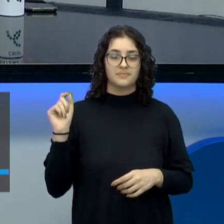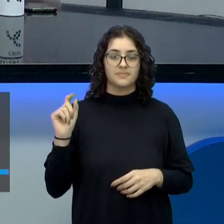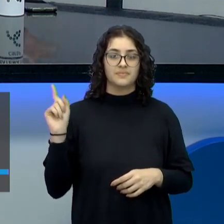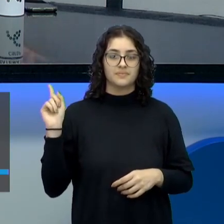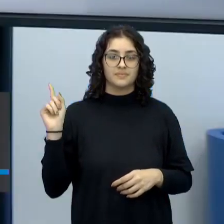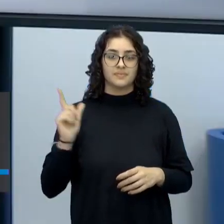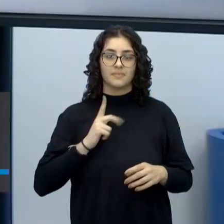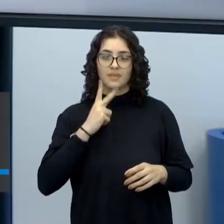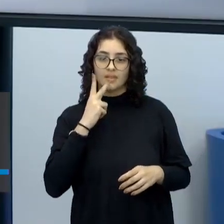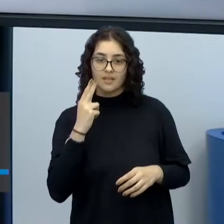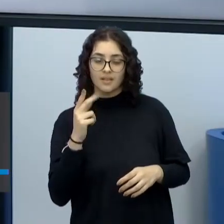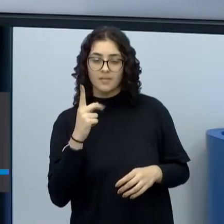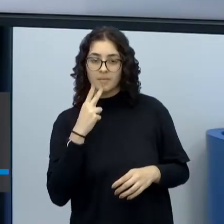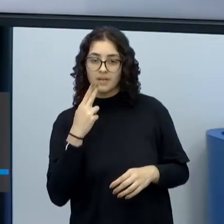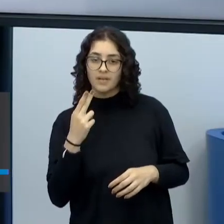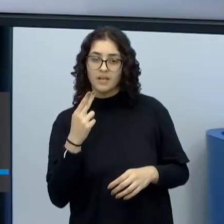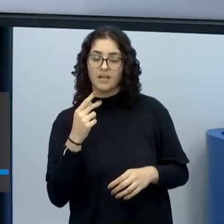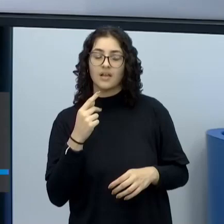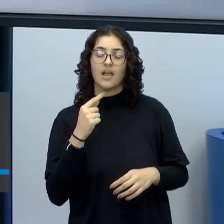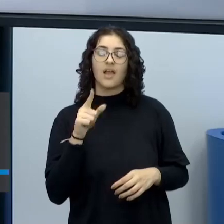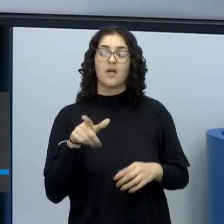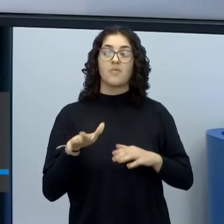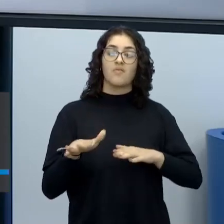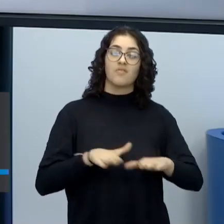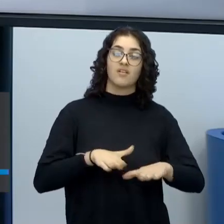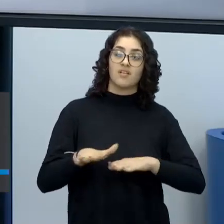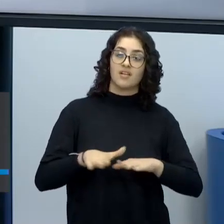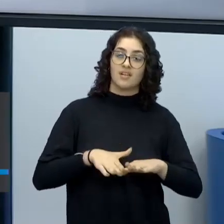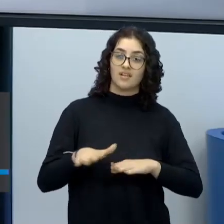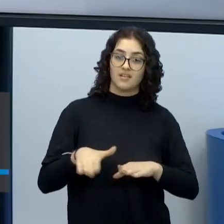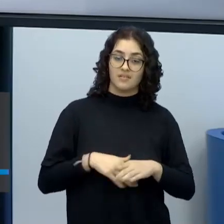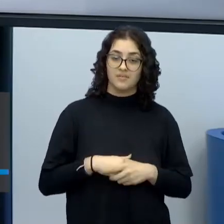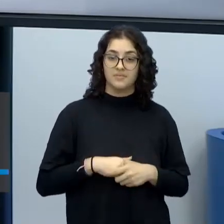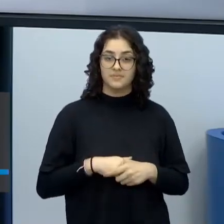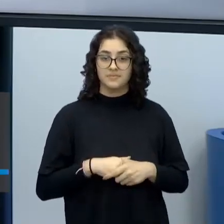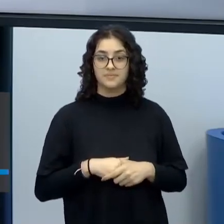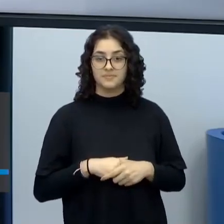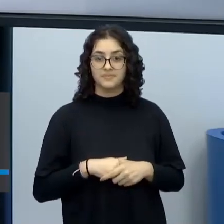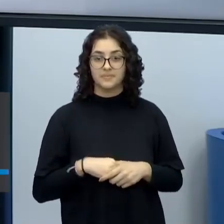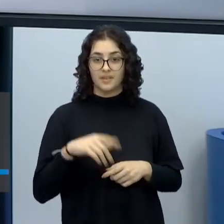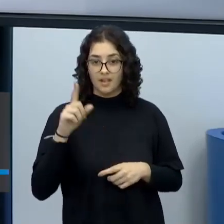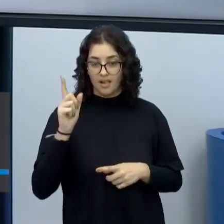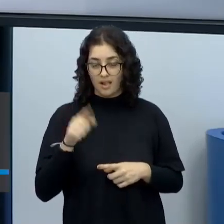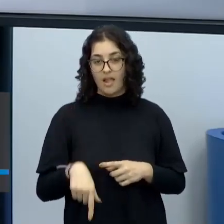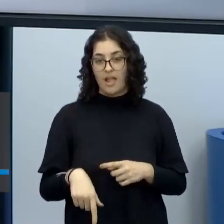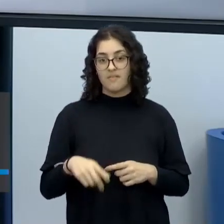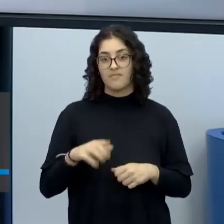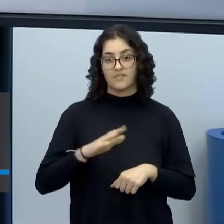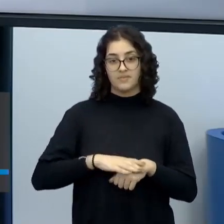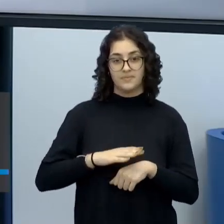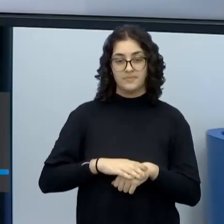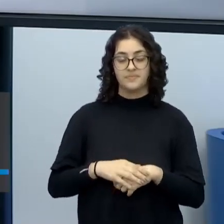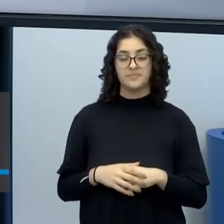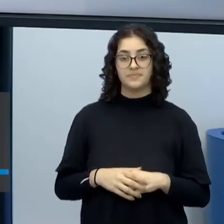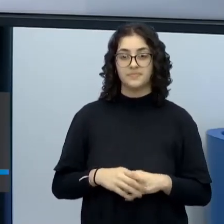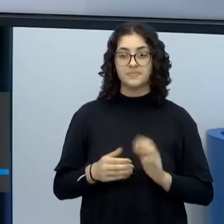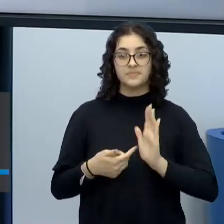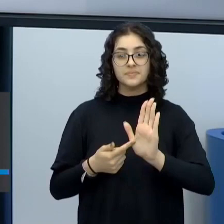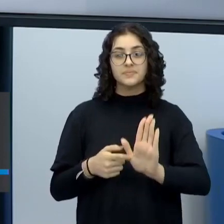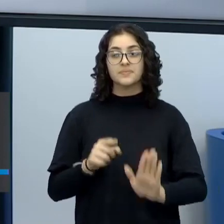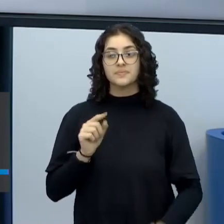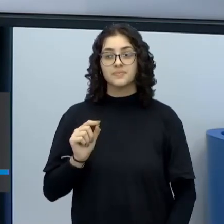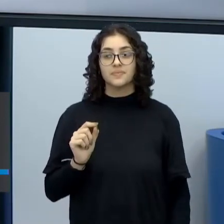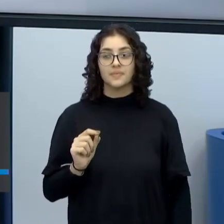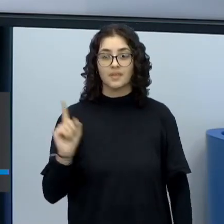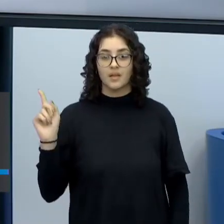passos. E aí ele fica parecendo que ele está mexendo o movimento como se estivesse andando. Bem legal. Tá bom? Então é isso que a gente pretende fazer. Vou mostrar já para vocês